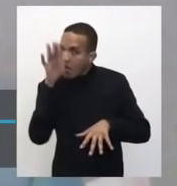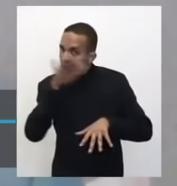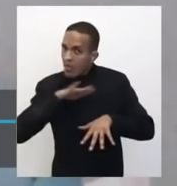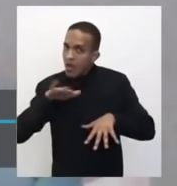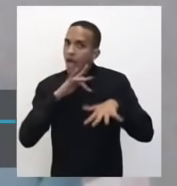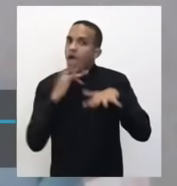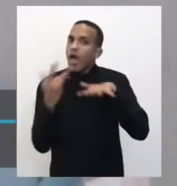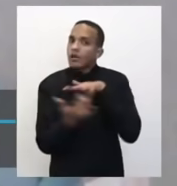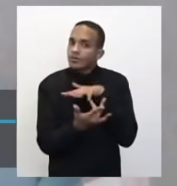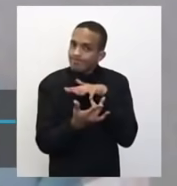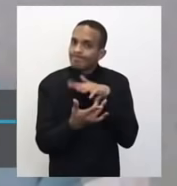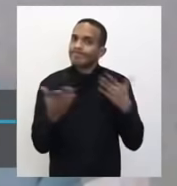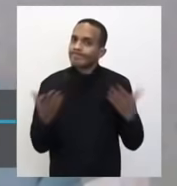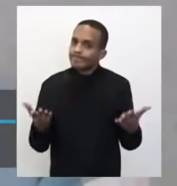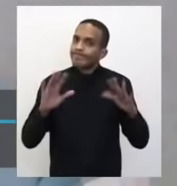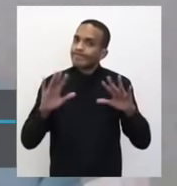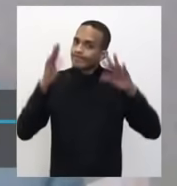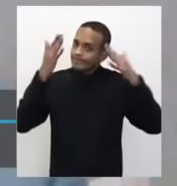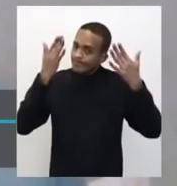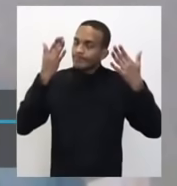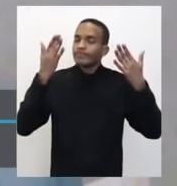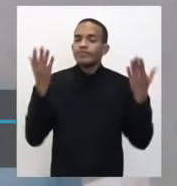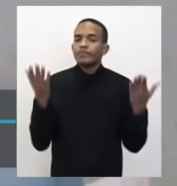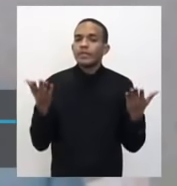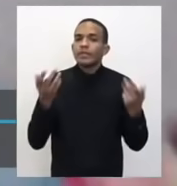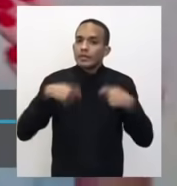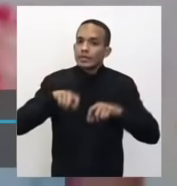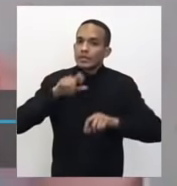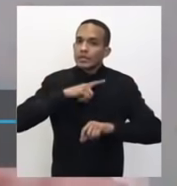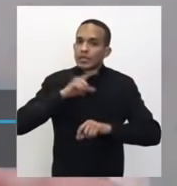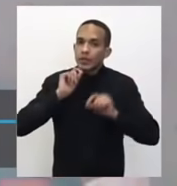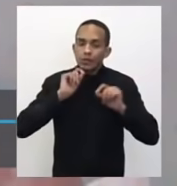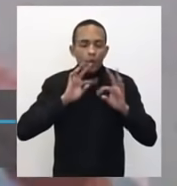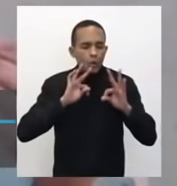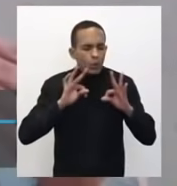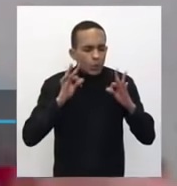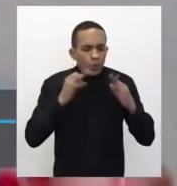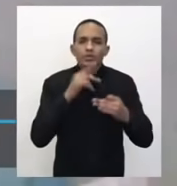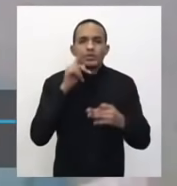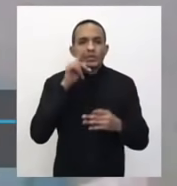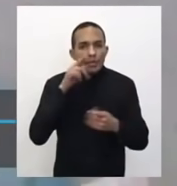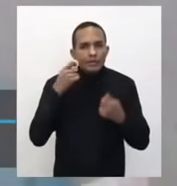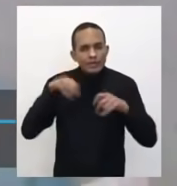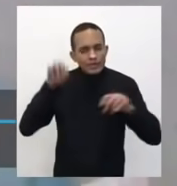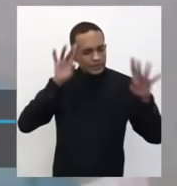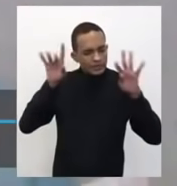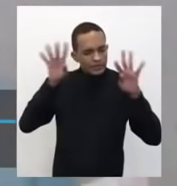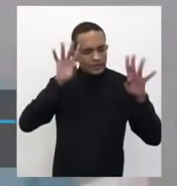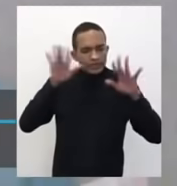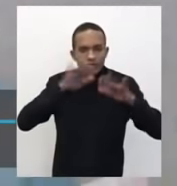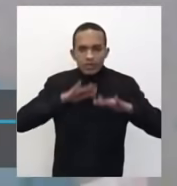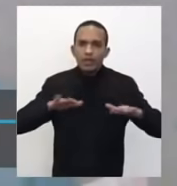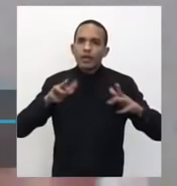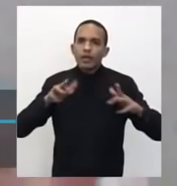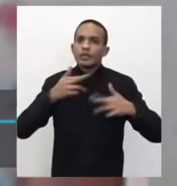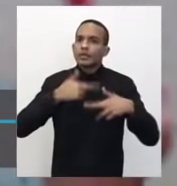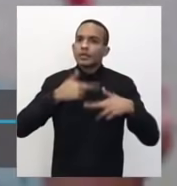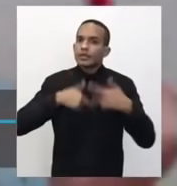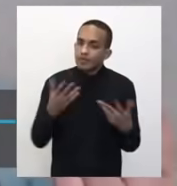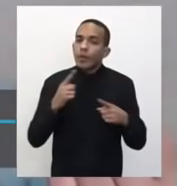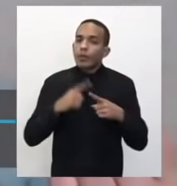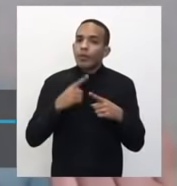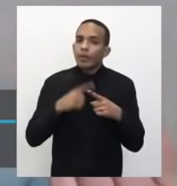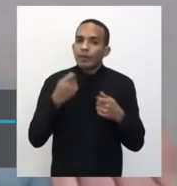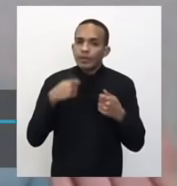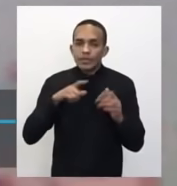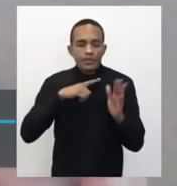redes, e é isso que acontece, ele tem, então, todos esses riscos, ele tem que ser bem pensado em relação a isso. Por quê? Porque ele tem que ter